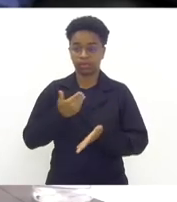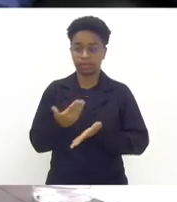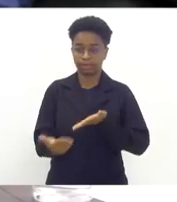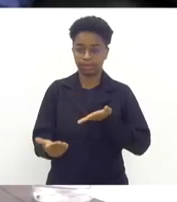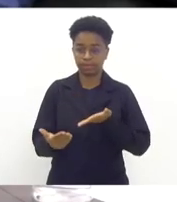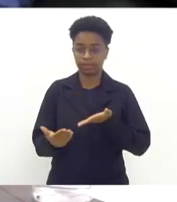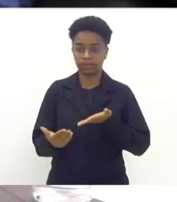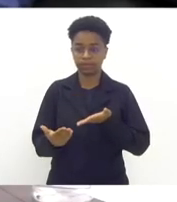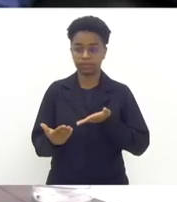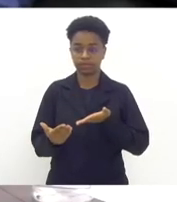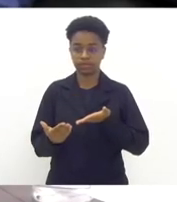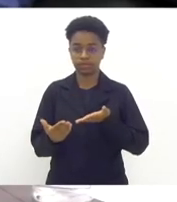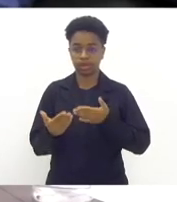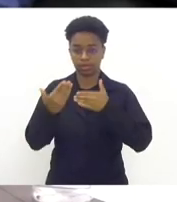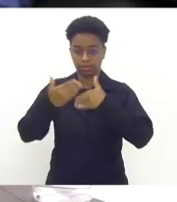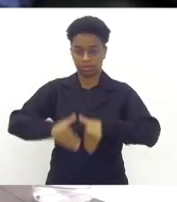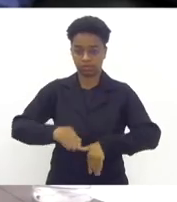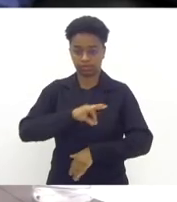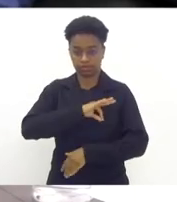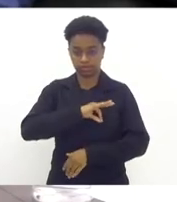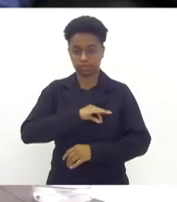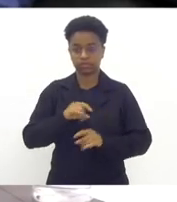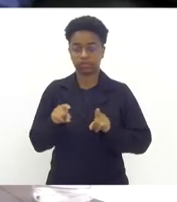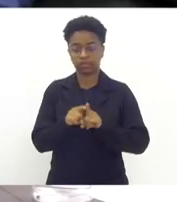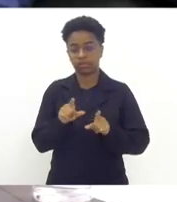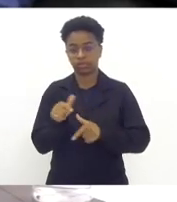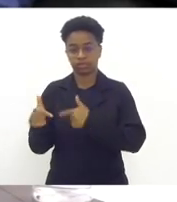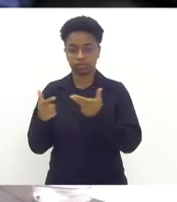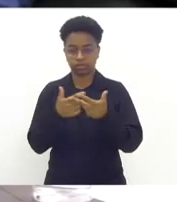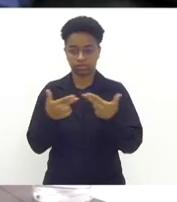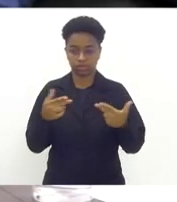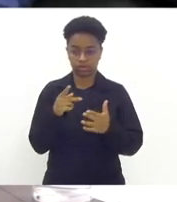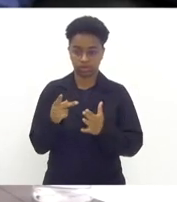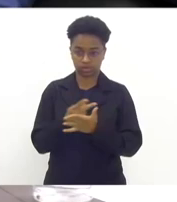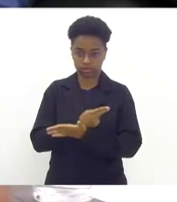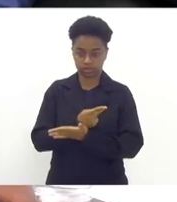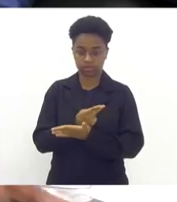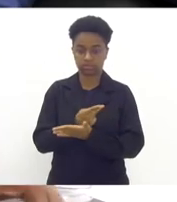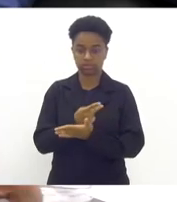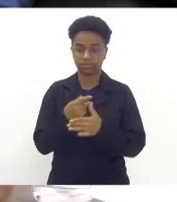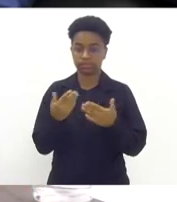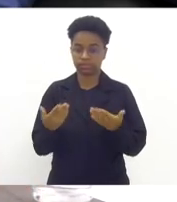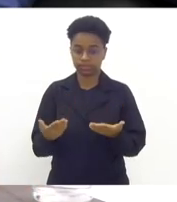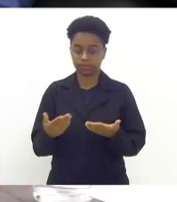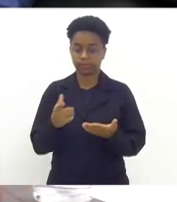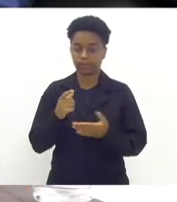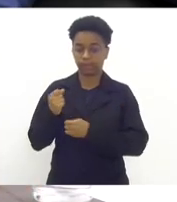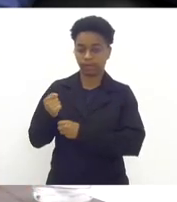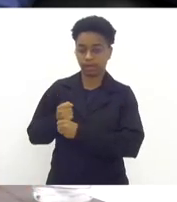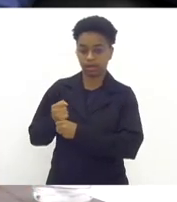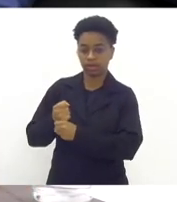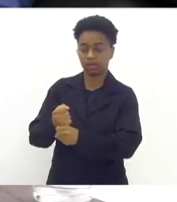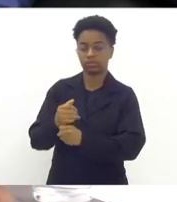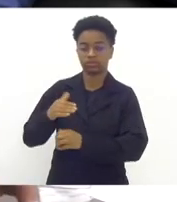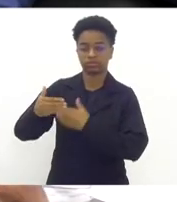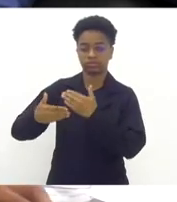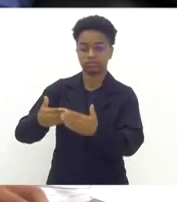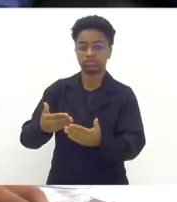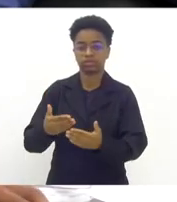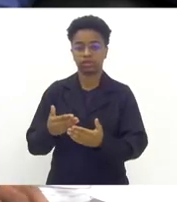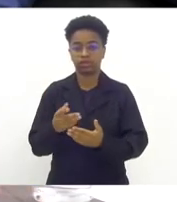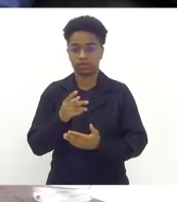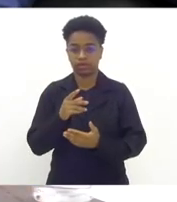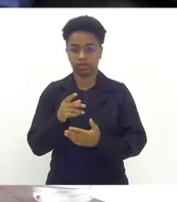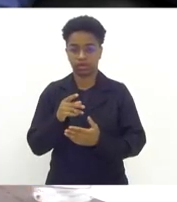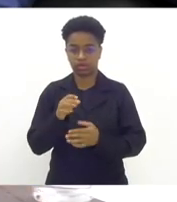da polícia. Fora outras coisas que aconteceram, entendeu? Então, passou esses anos todos, eu fui absolvido. Um